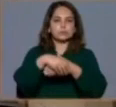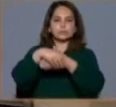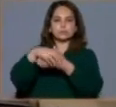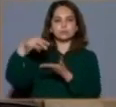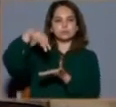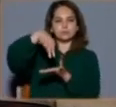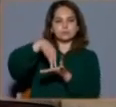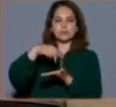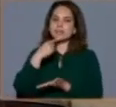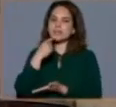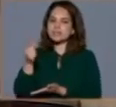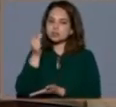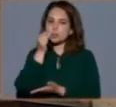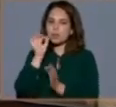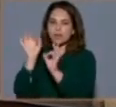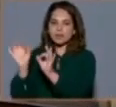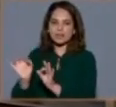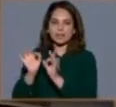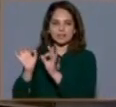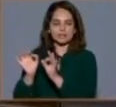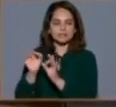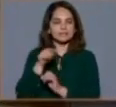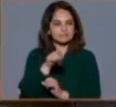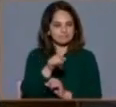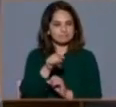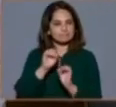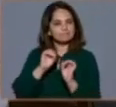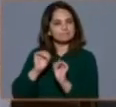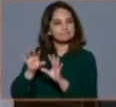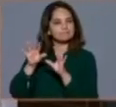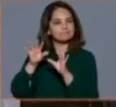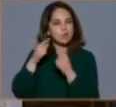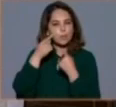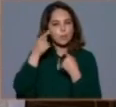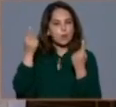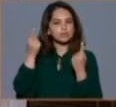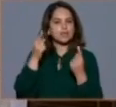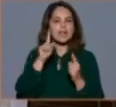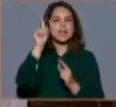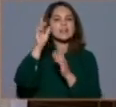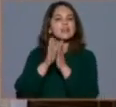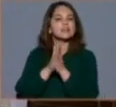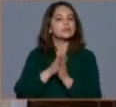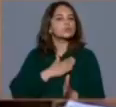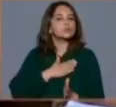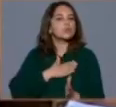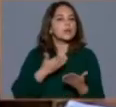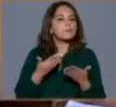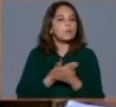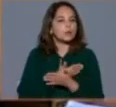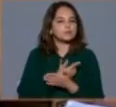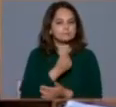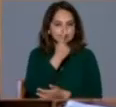a cuide, o sinal de Jesus mostra-nos que Deus não quer a morte, quer antes a